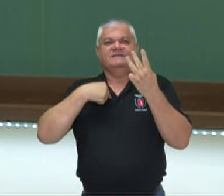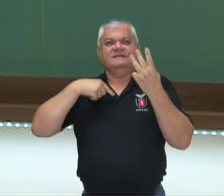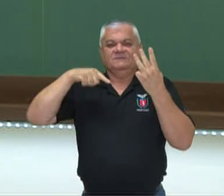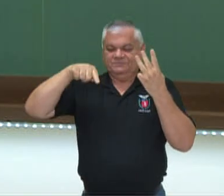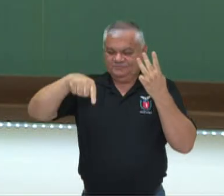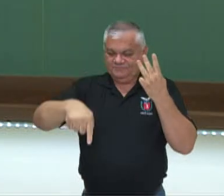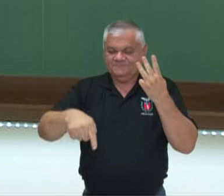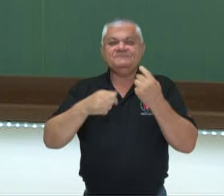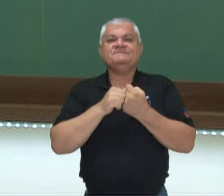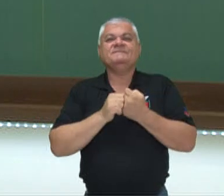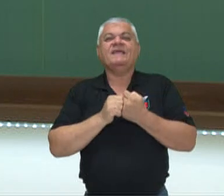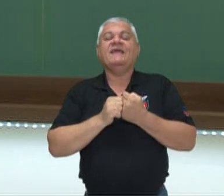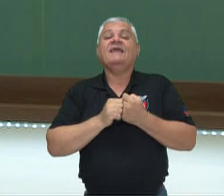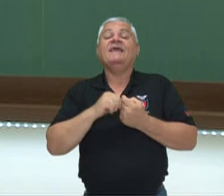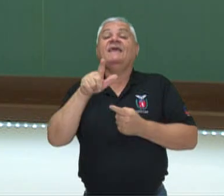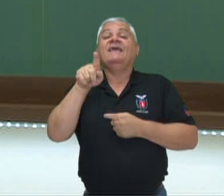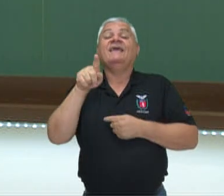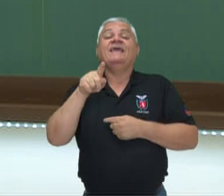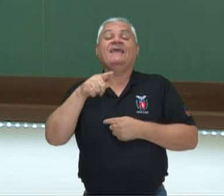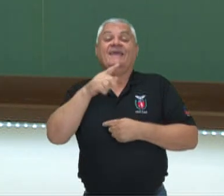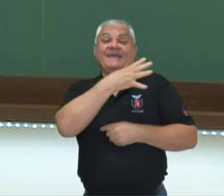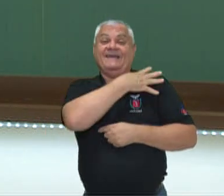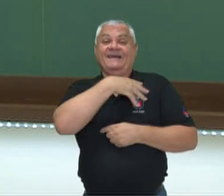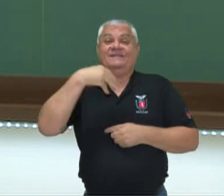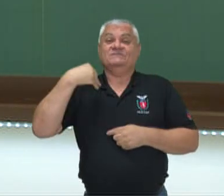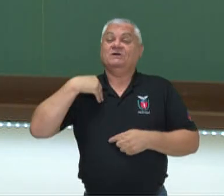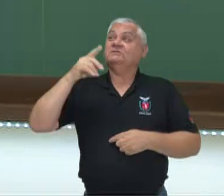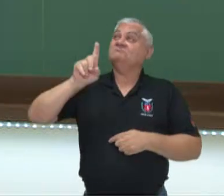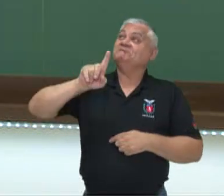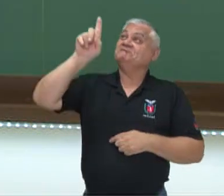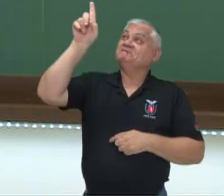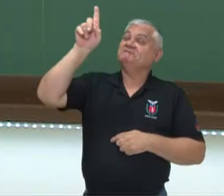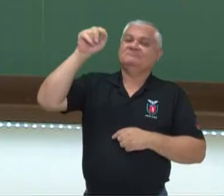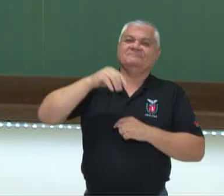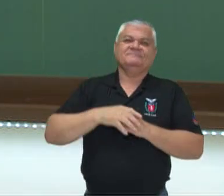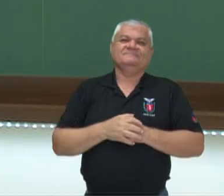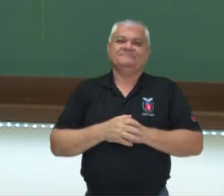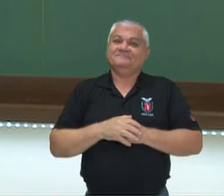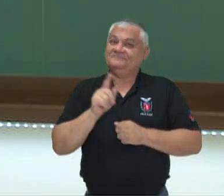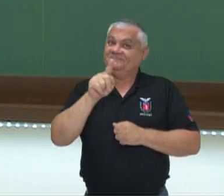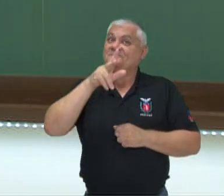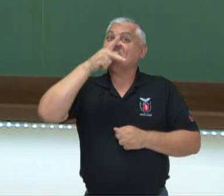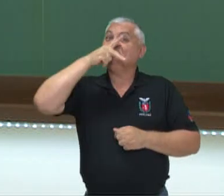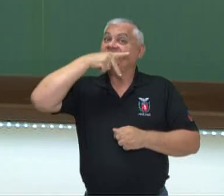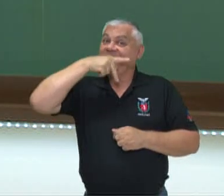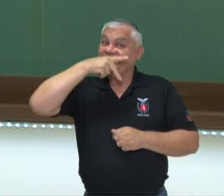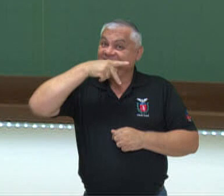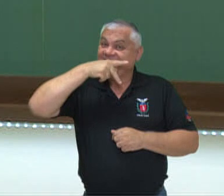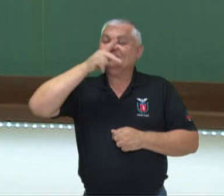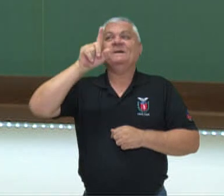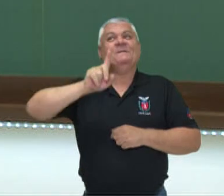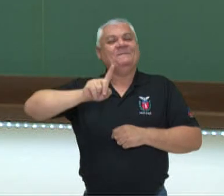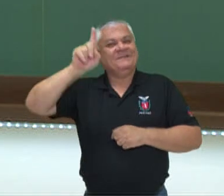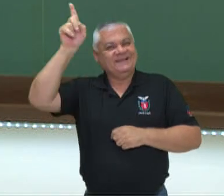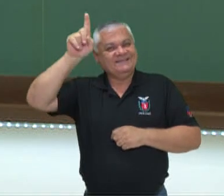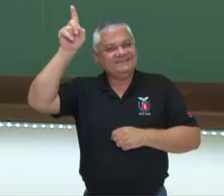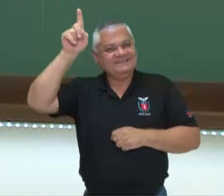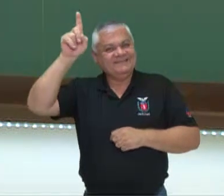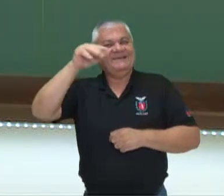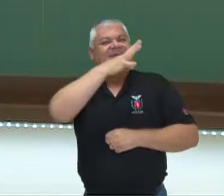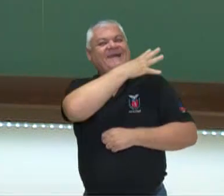o Aristóteles apontando para cima. Por quê? Desculpe, Platão apontando para cima e